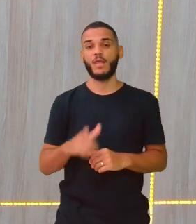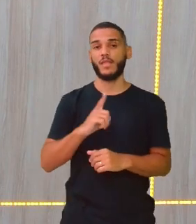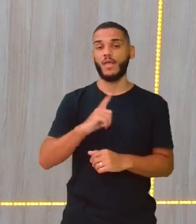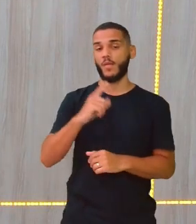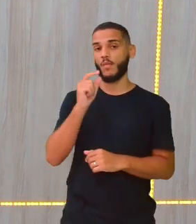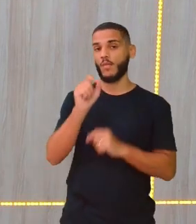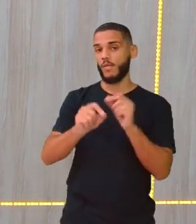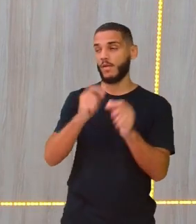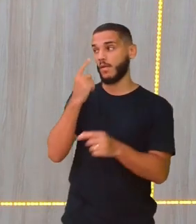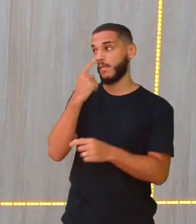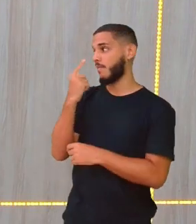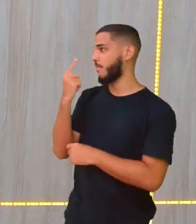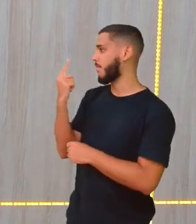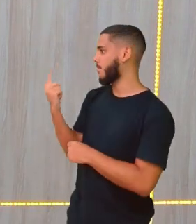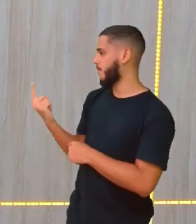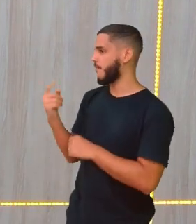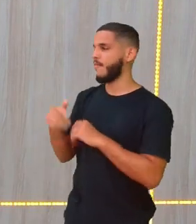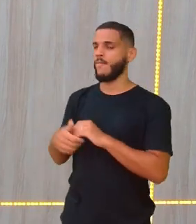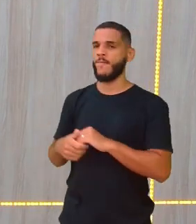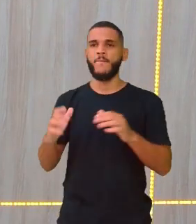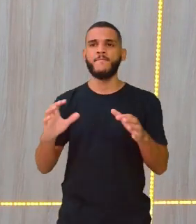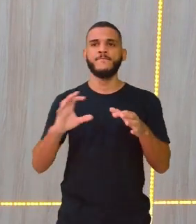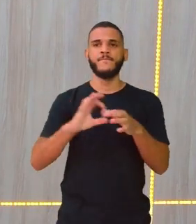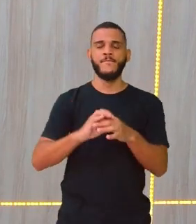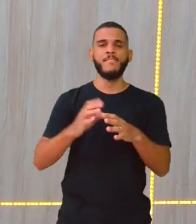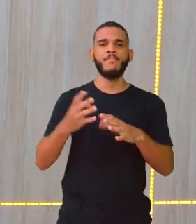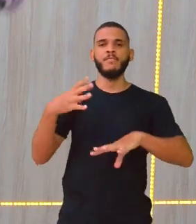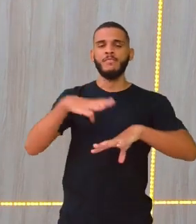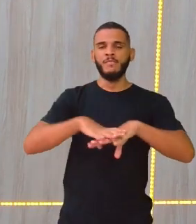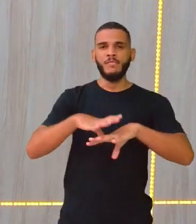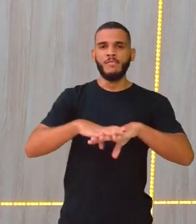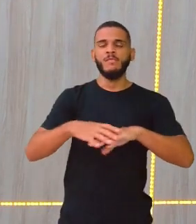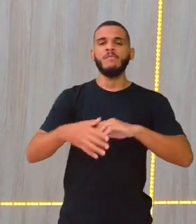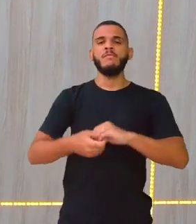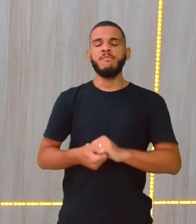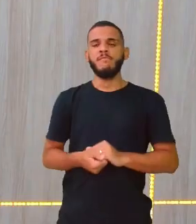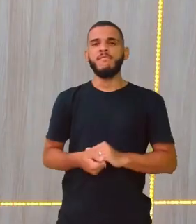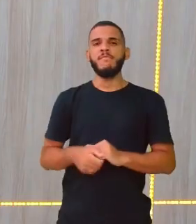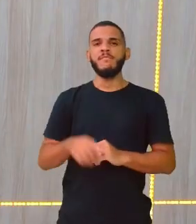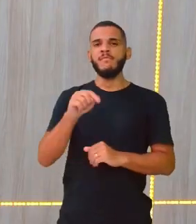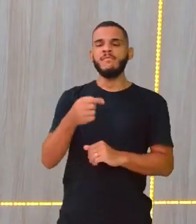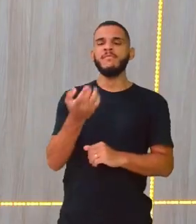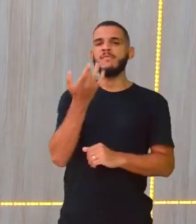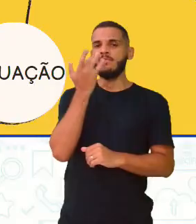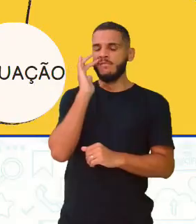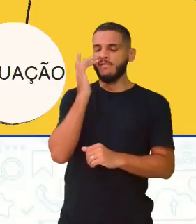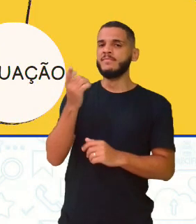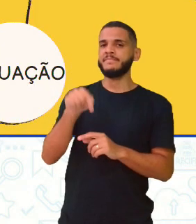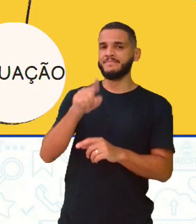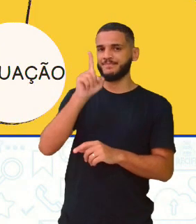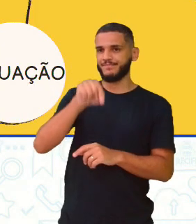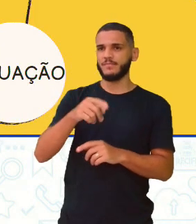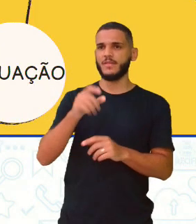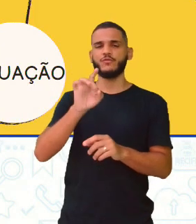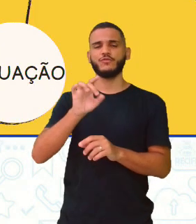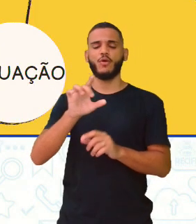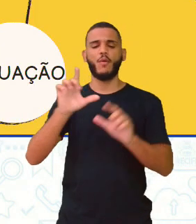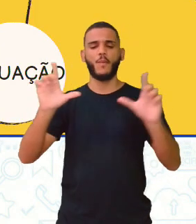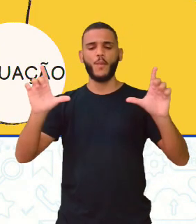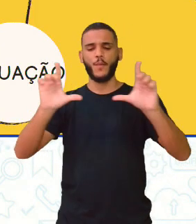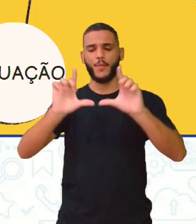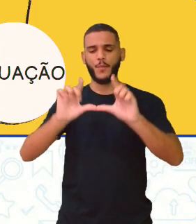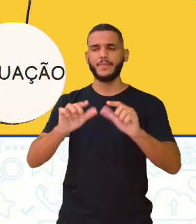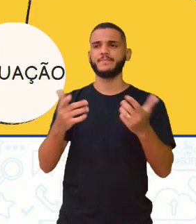as conexões matemáticas. No mundo da matemática aí, ó, douradinho, certo? Isso aí é apenas um recorte.